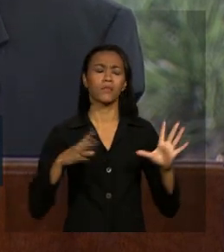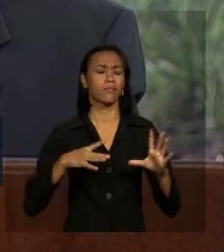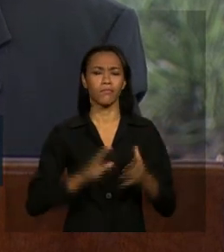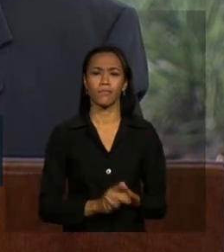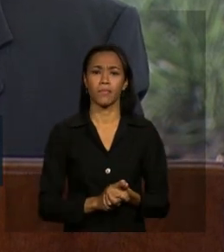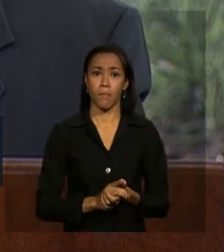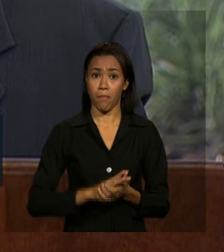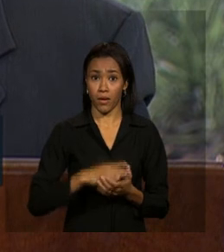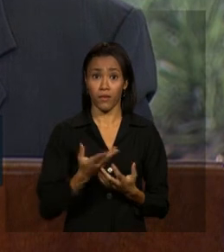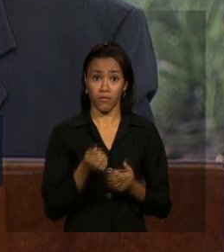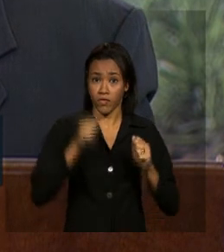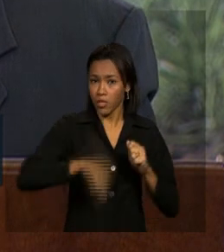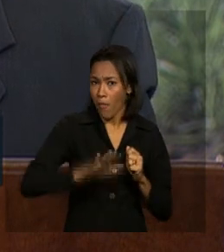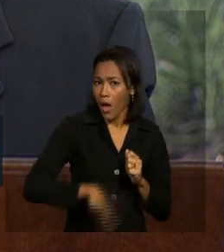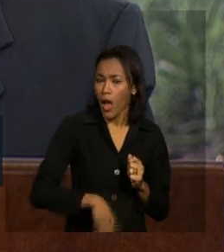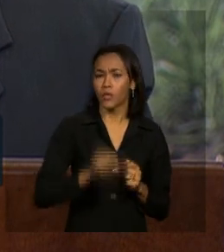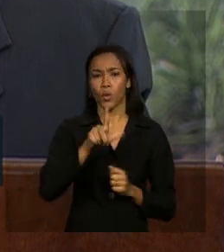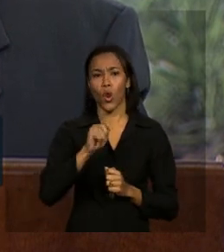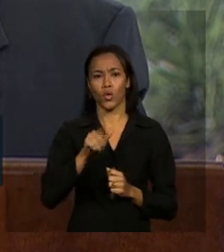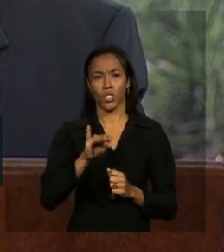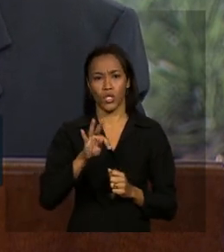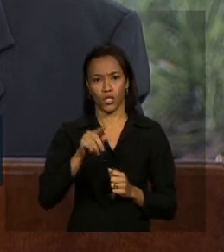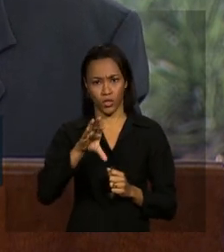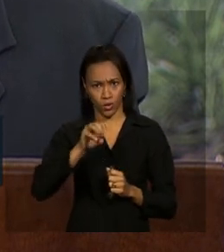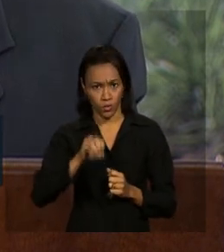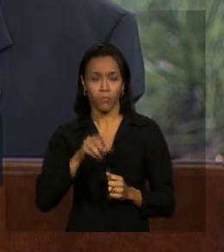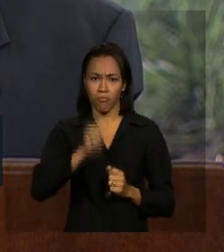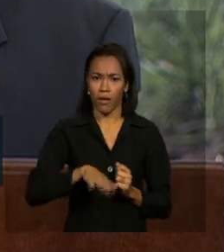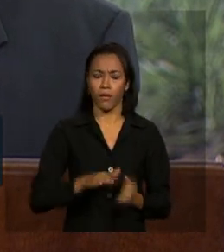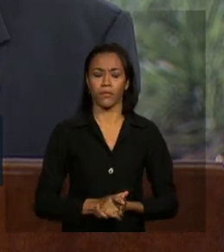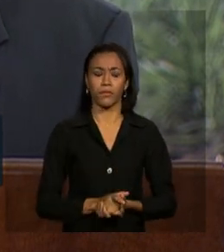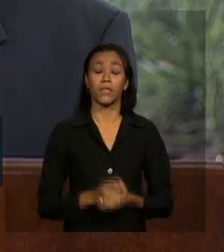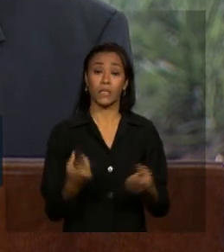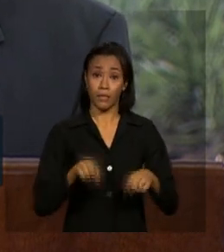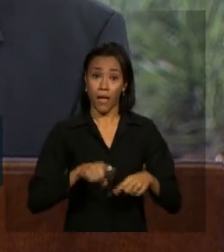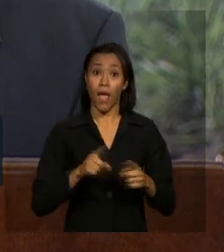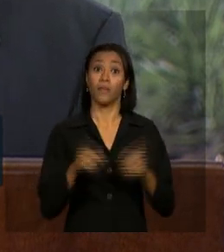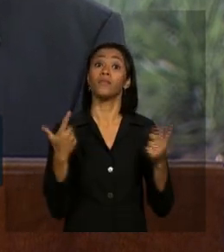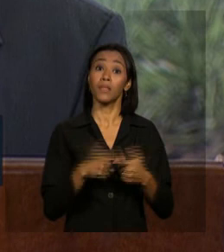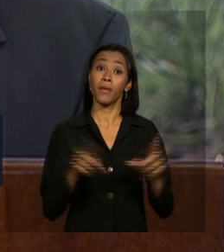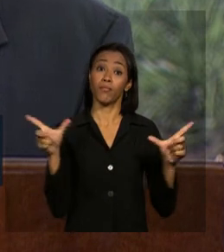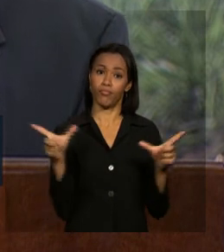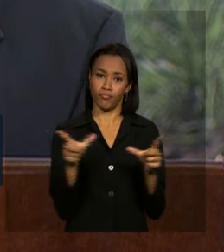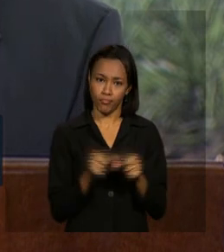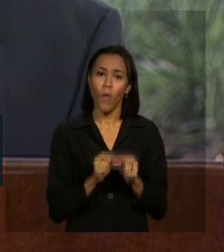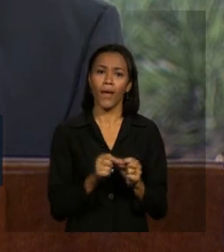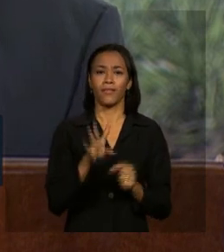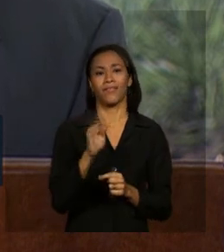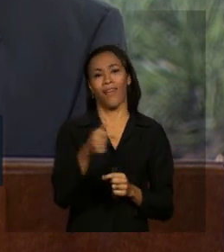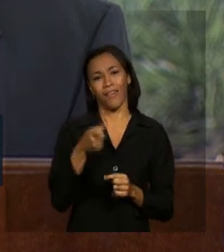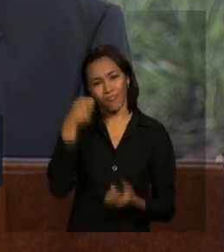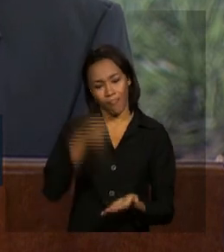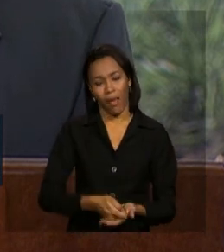condição para menores custos logísticos menores custos de transporte e a exatamente a redução de tarifas um